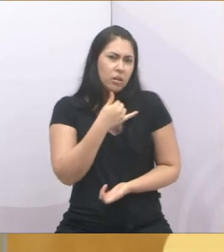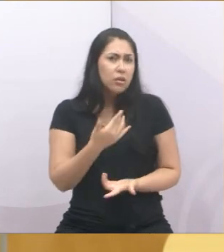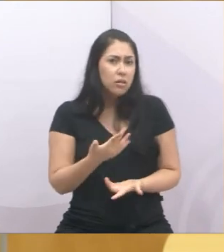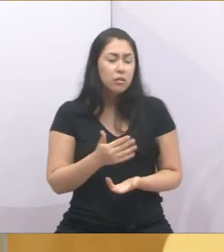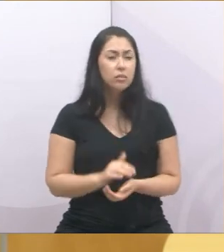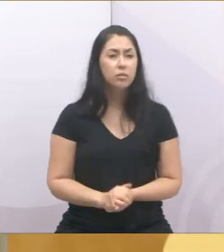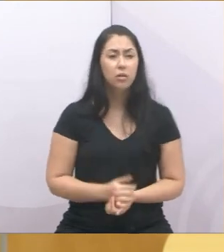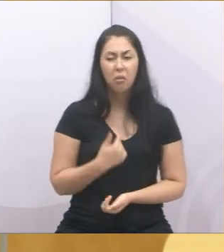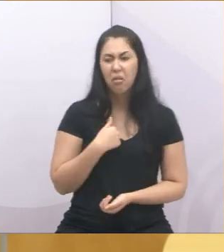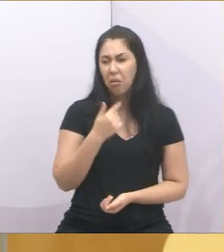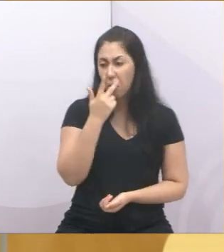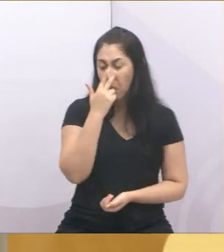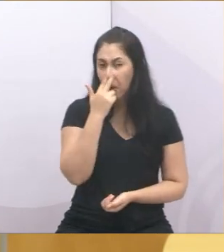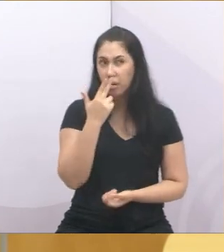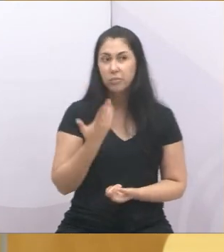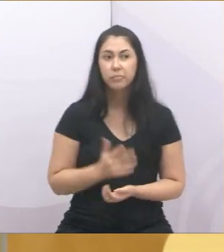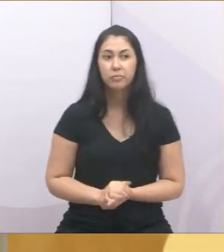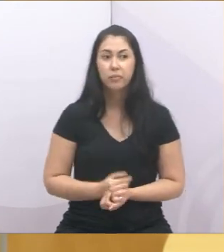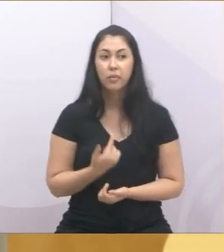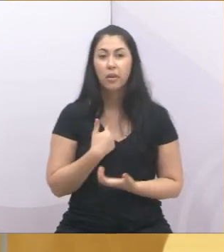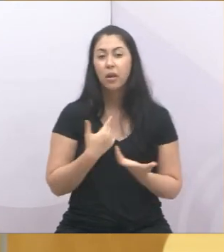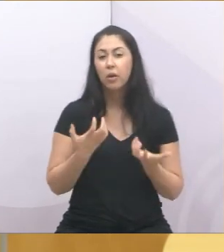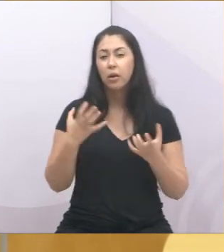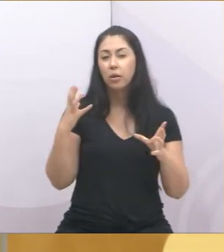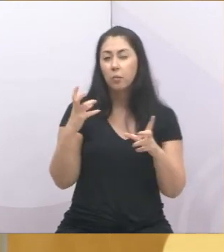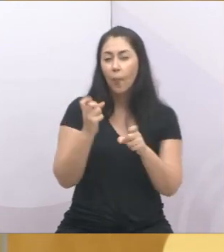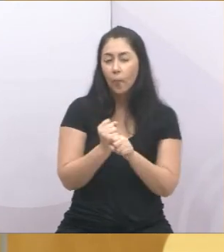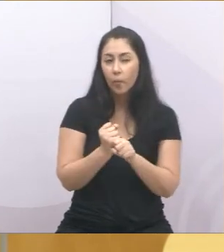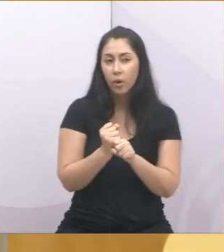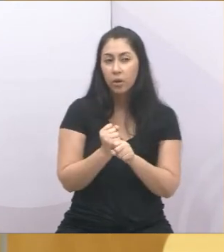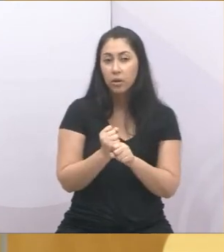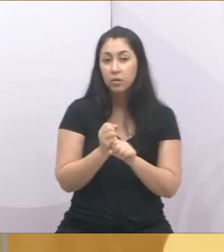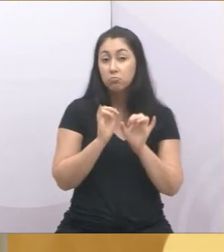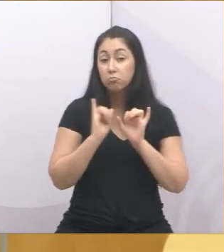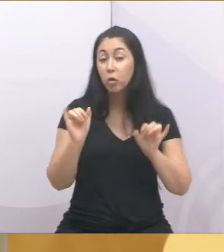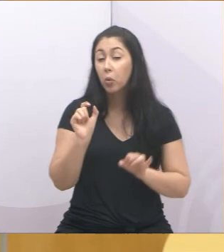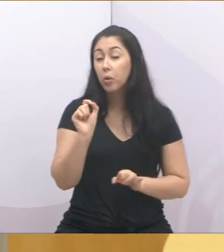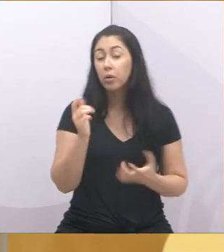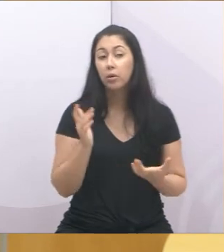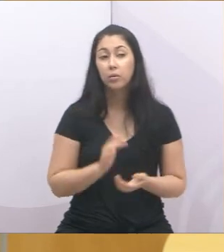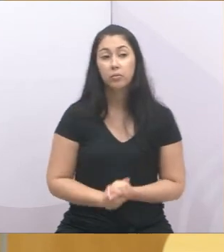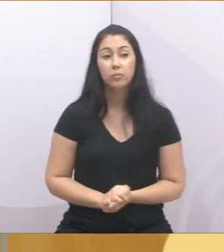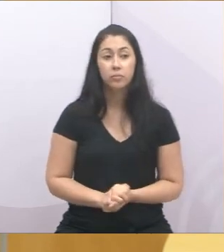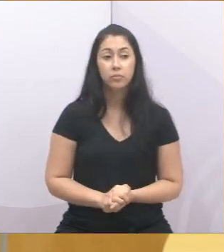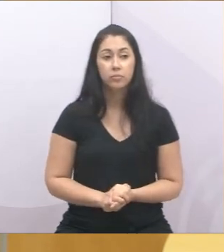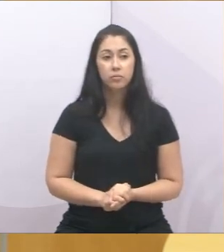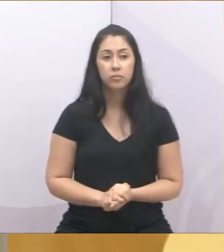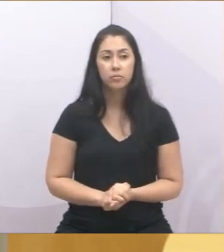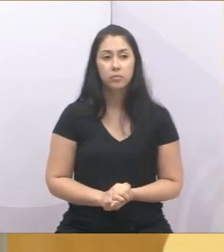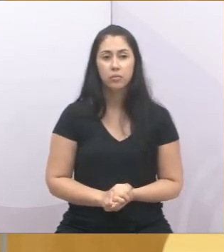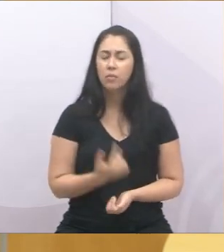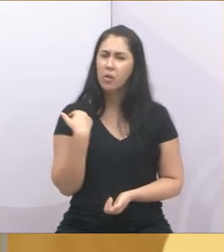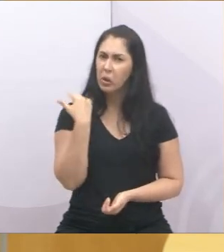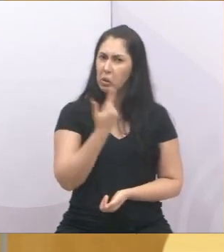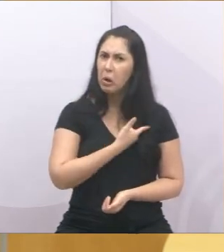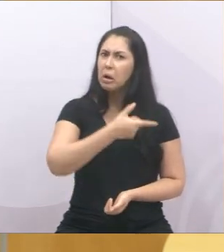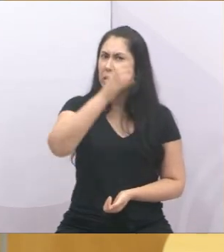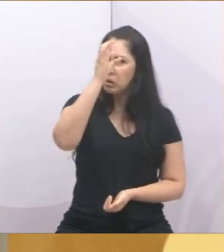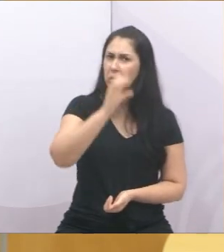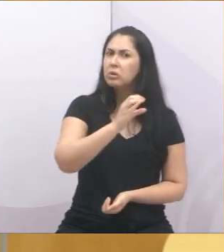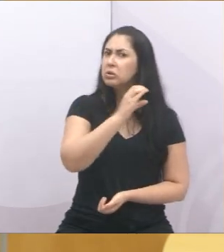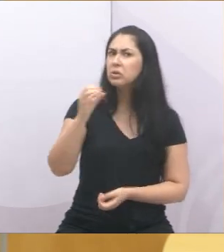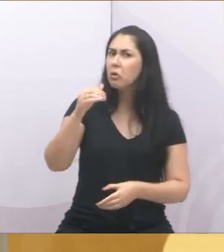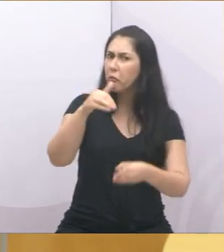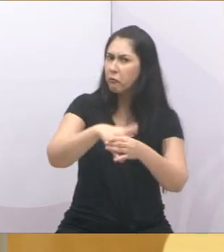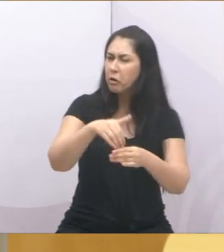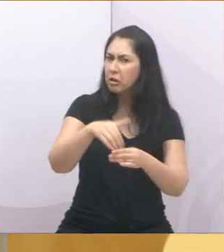porque achei que... Eu quero resumir tudo isso dizendo assim: será que nós, cristãos, estamos agindo